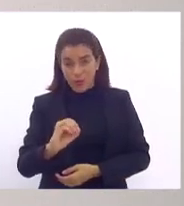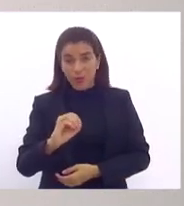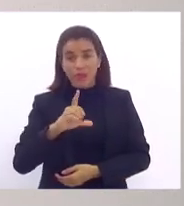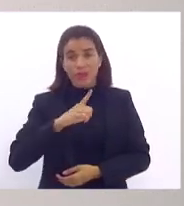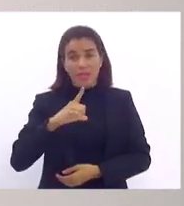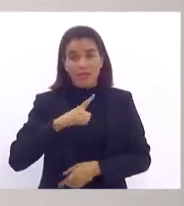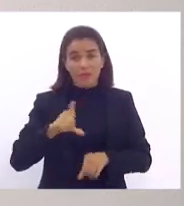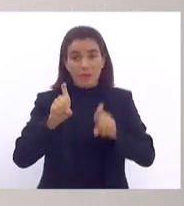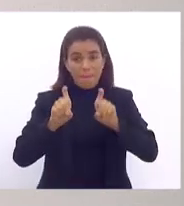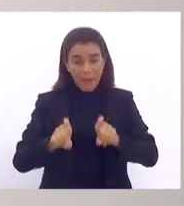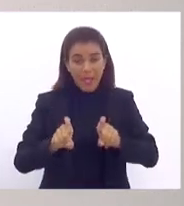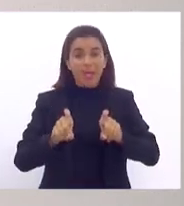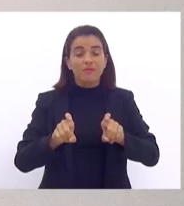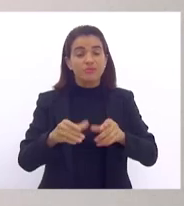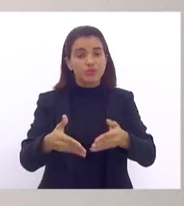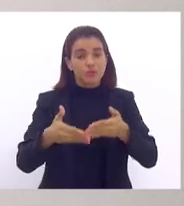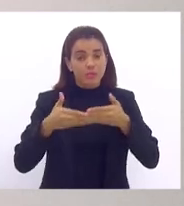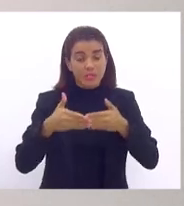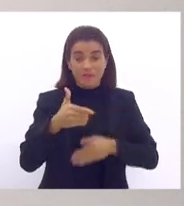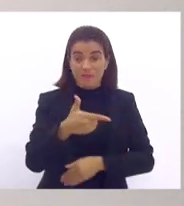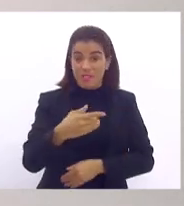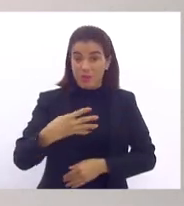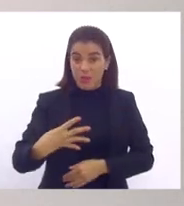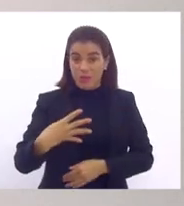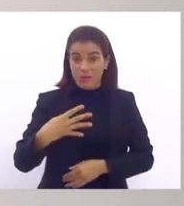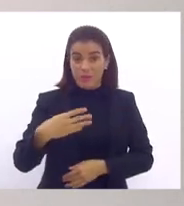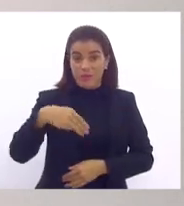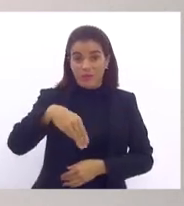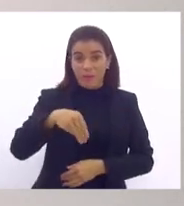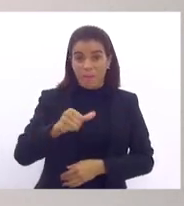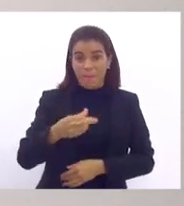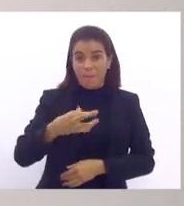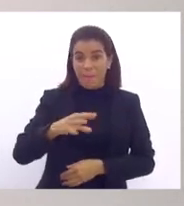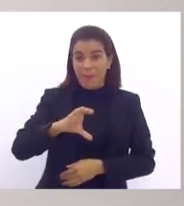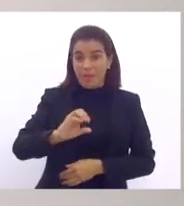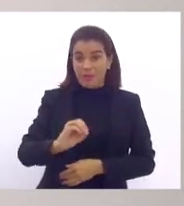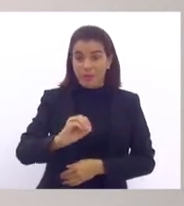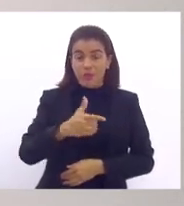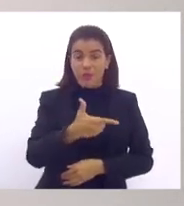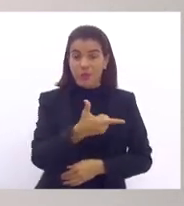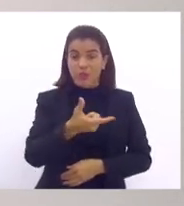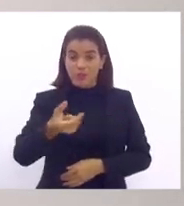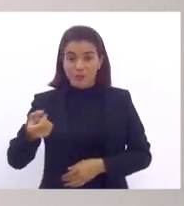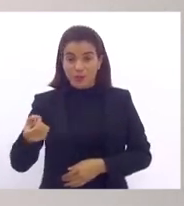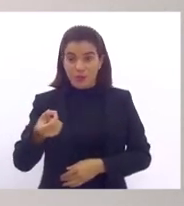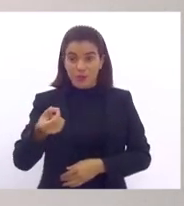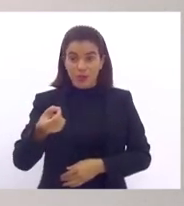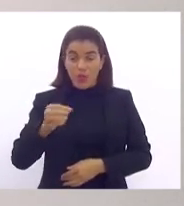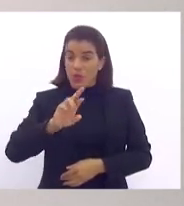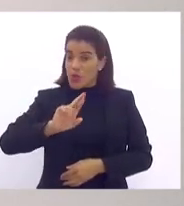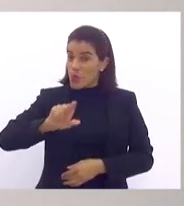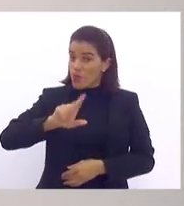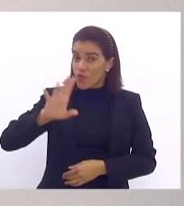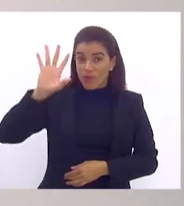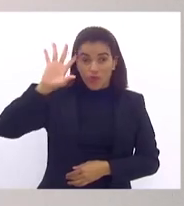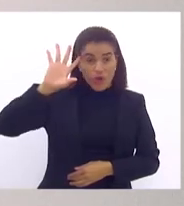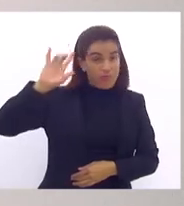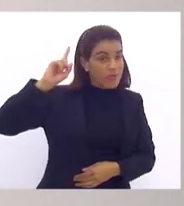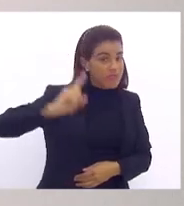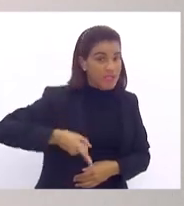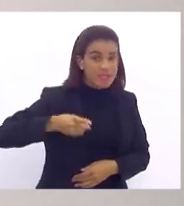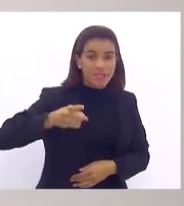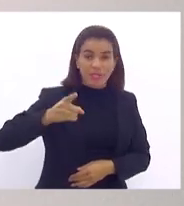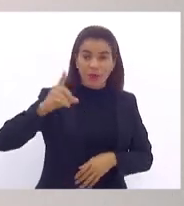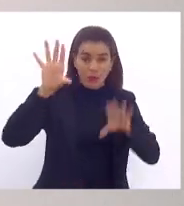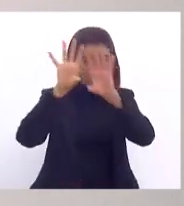em 24 de março de 2000 por decisão não foi do TJ não